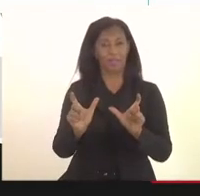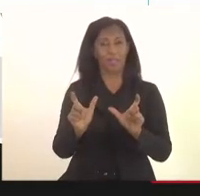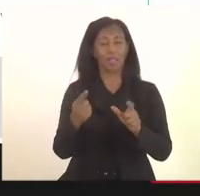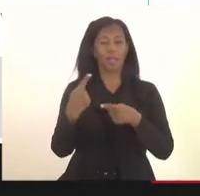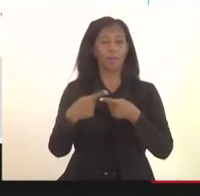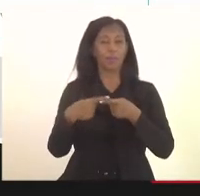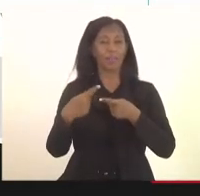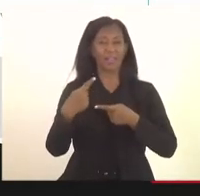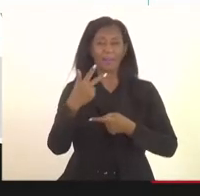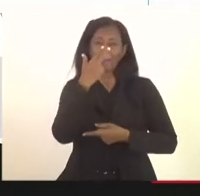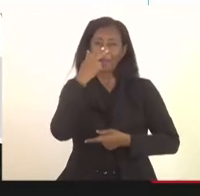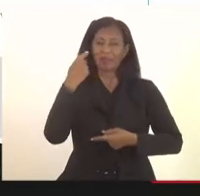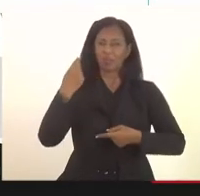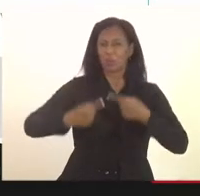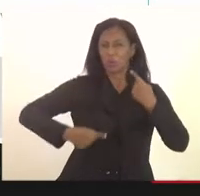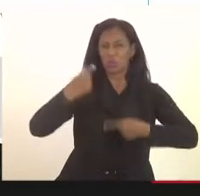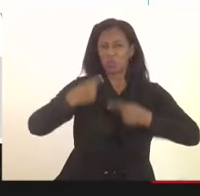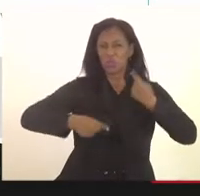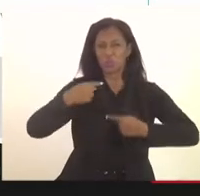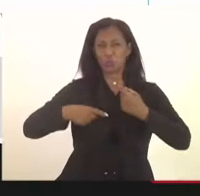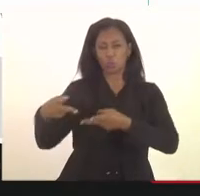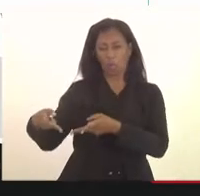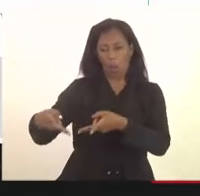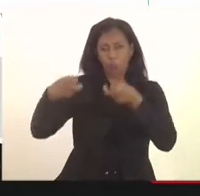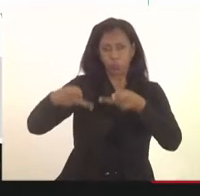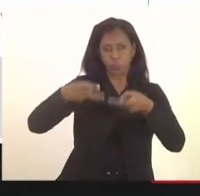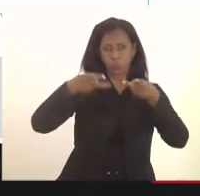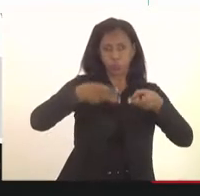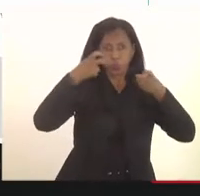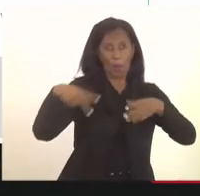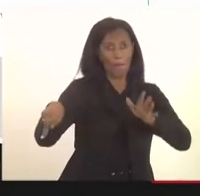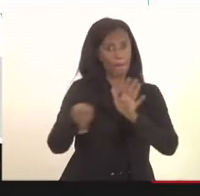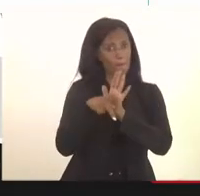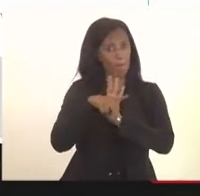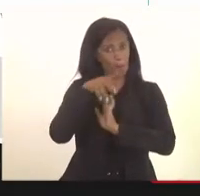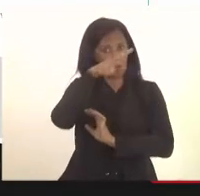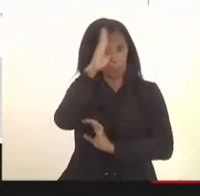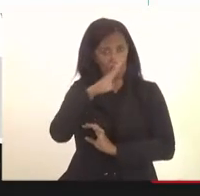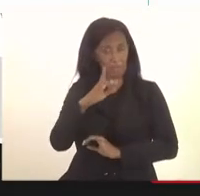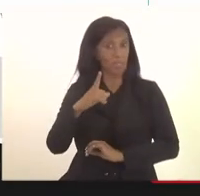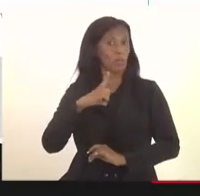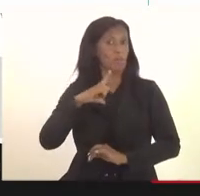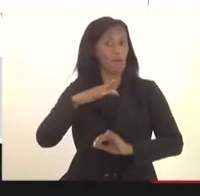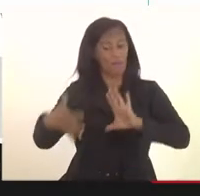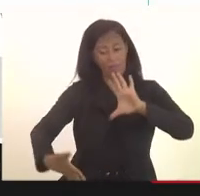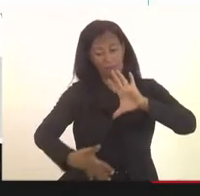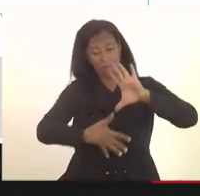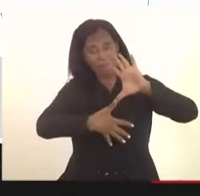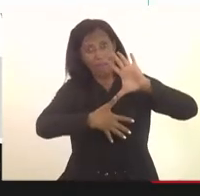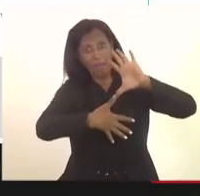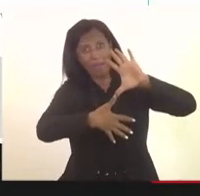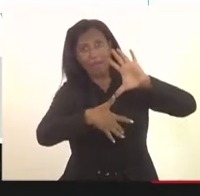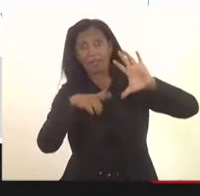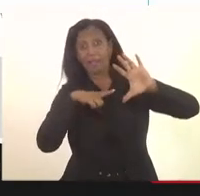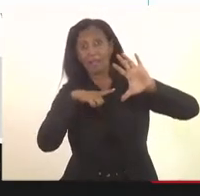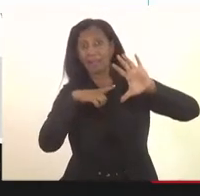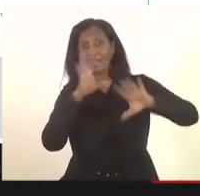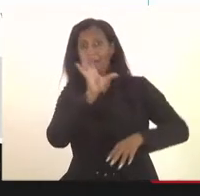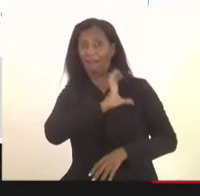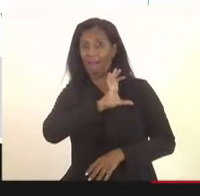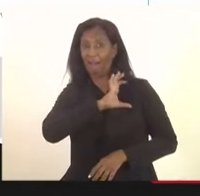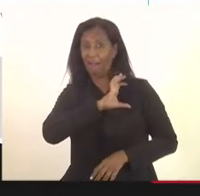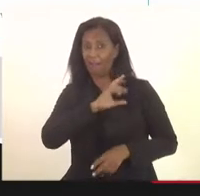uma competição, obviamente, por recursos aqui nessa região, a Petronas está presente no Canadá, basicamente na exploração de recursos